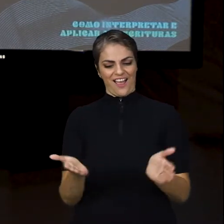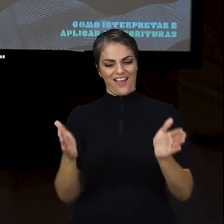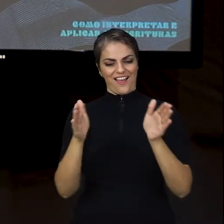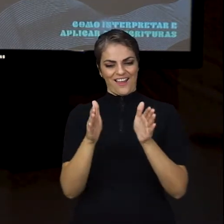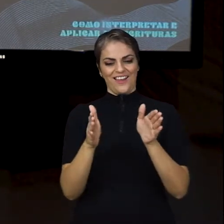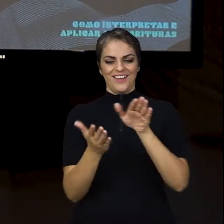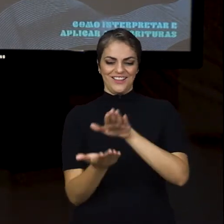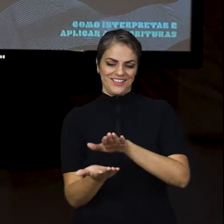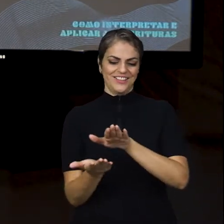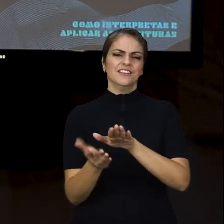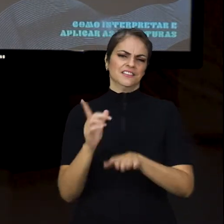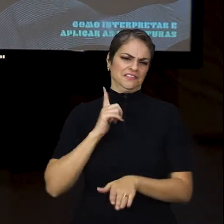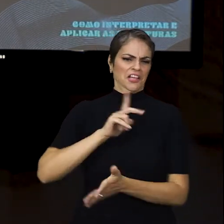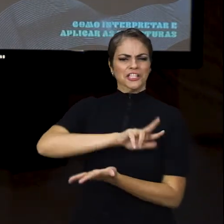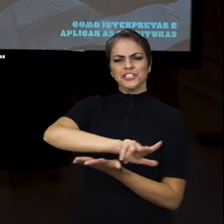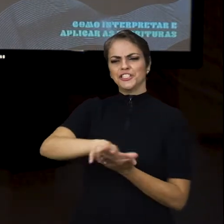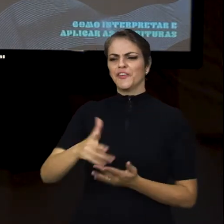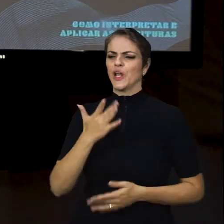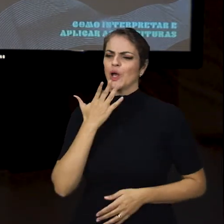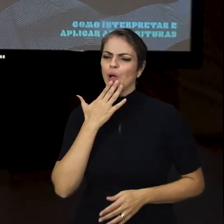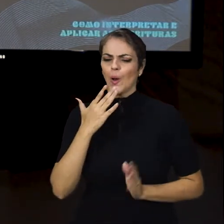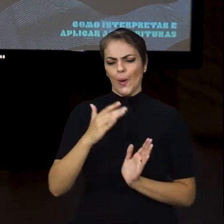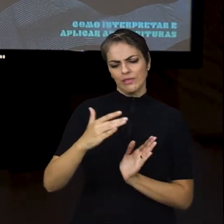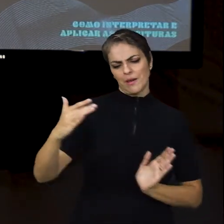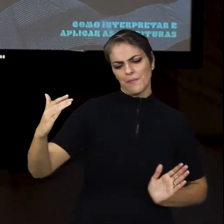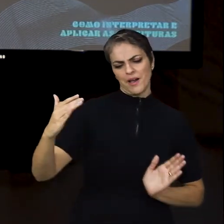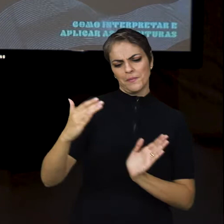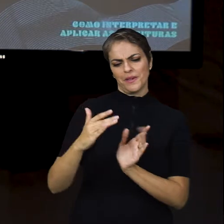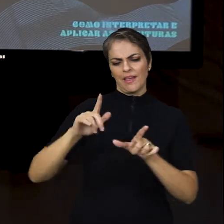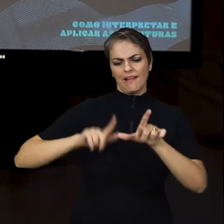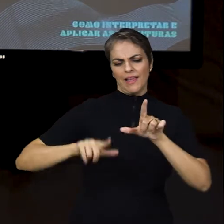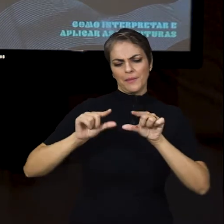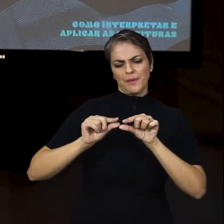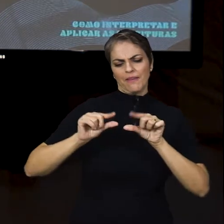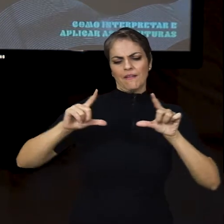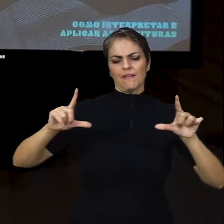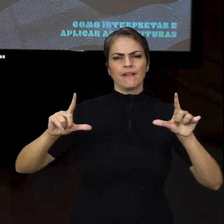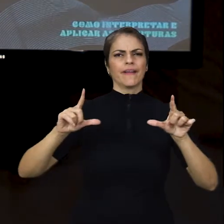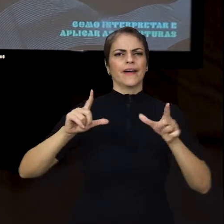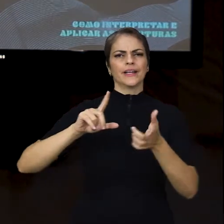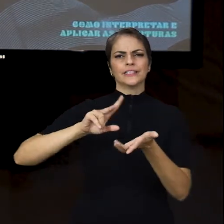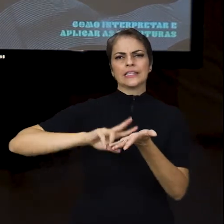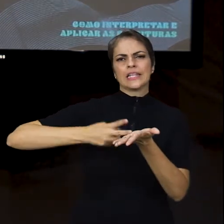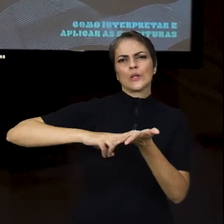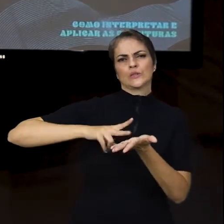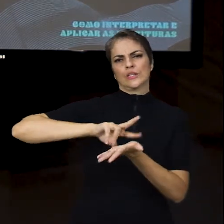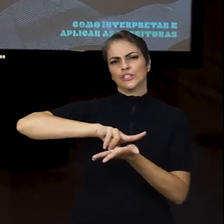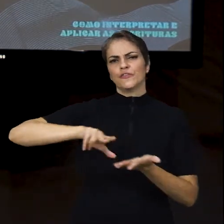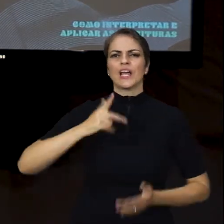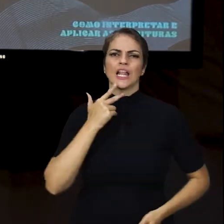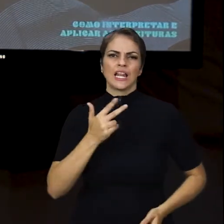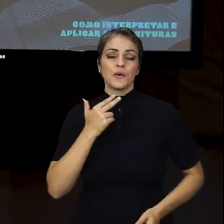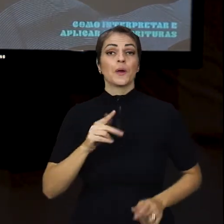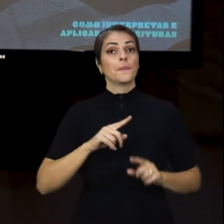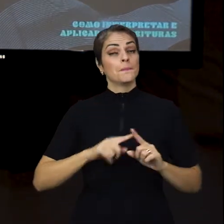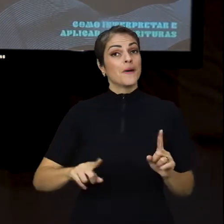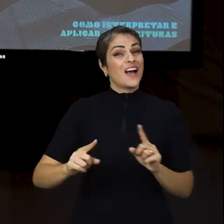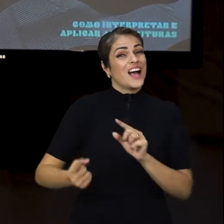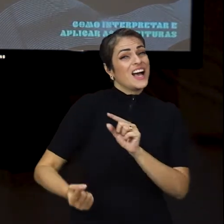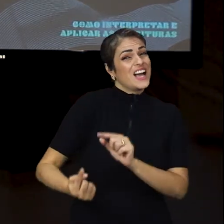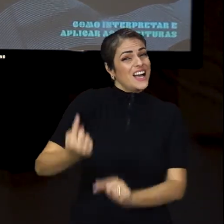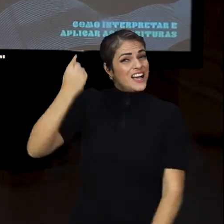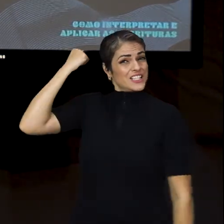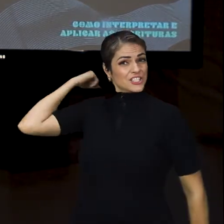de várias maneiras, de vários tamanhos, em várias versões, em vários idiomas. Mas, originalmente, os